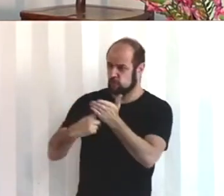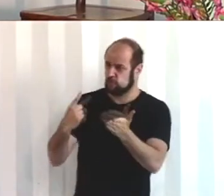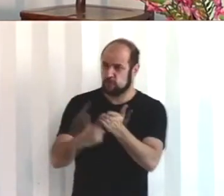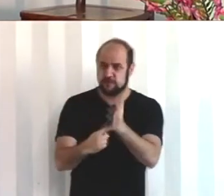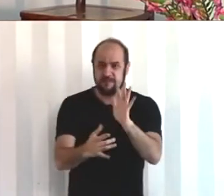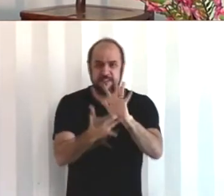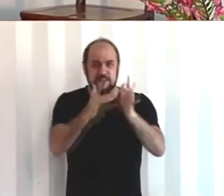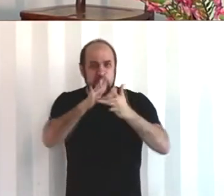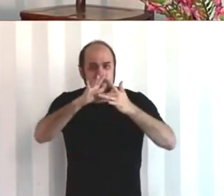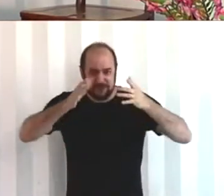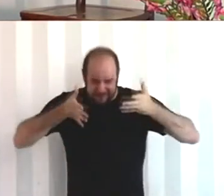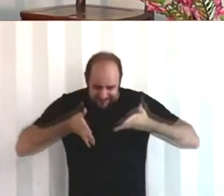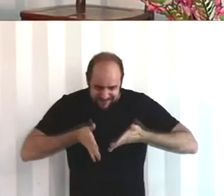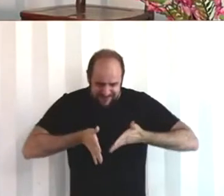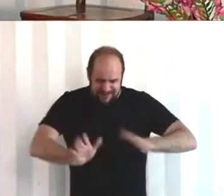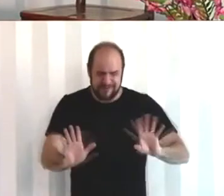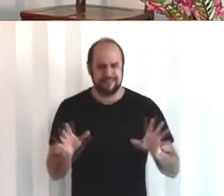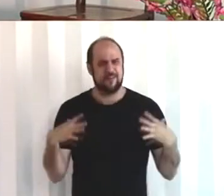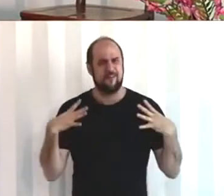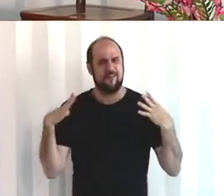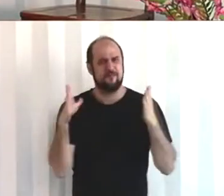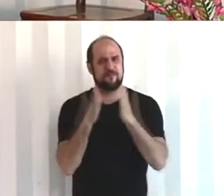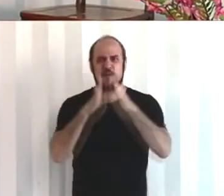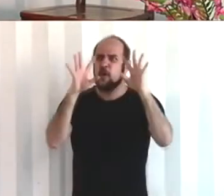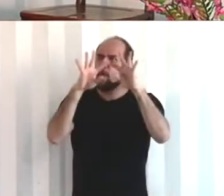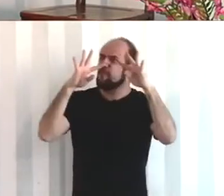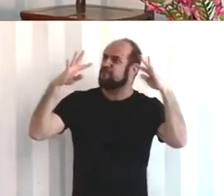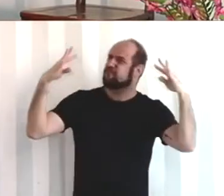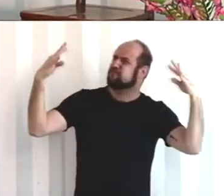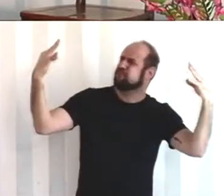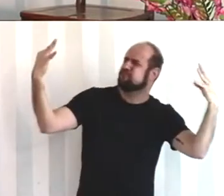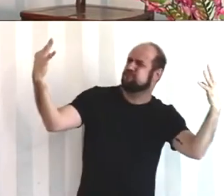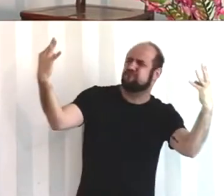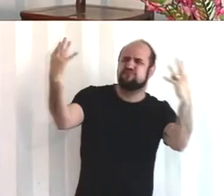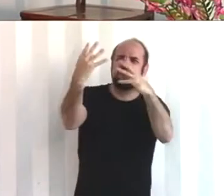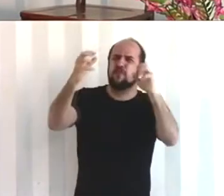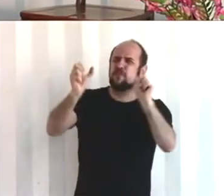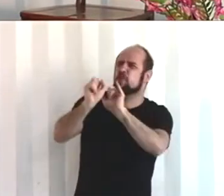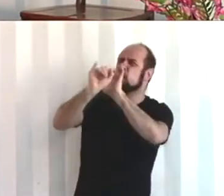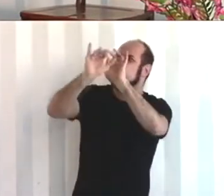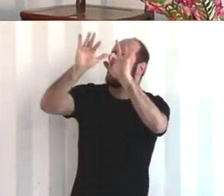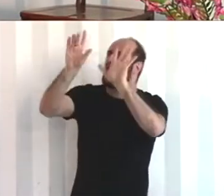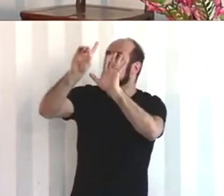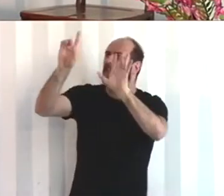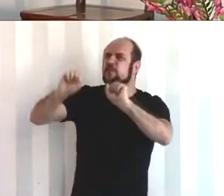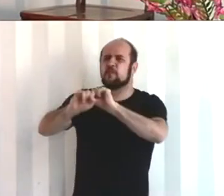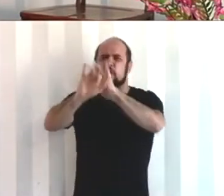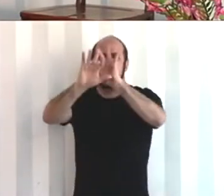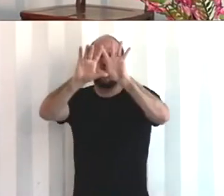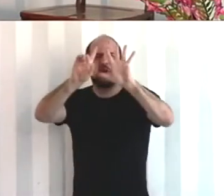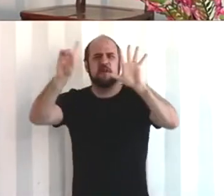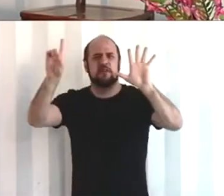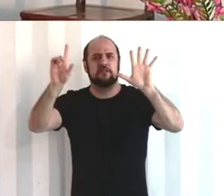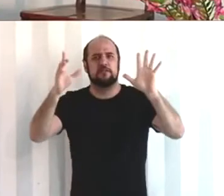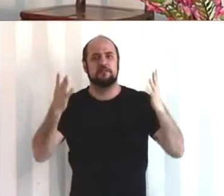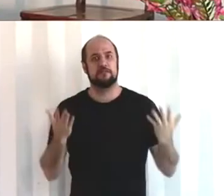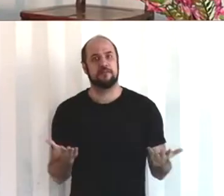nascido, que o Messias havia chegado, um coral de anjos glorificou a Deus nos céus. Isso está acontecendo